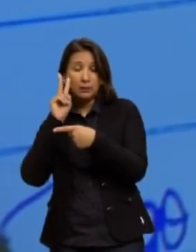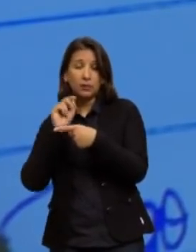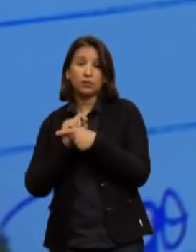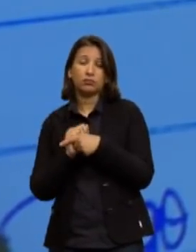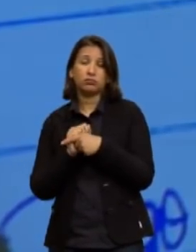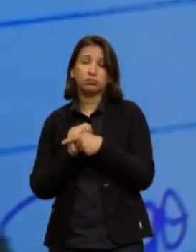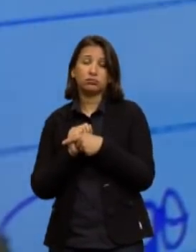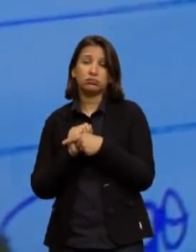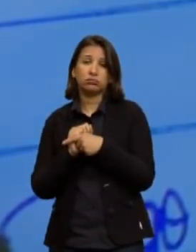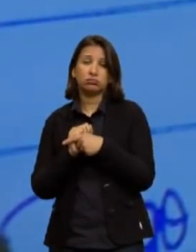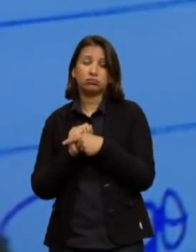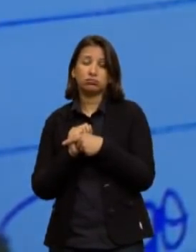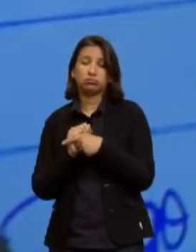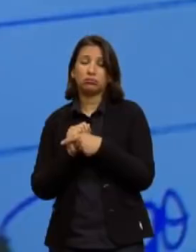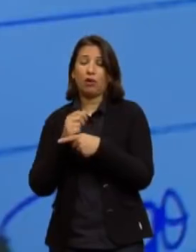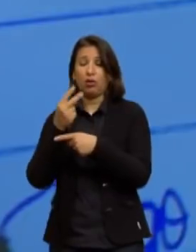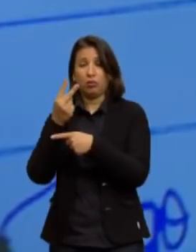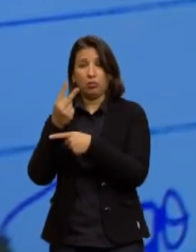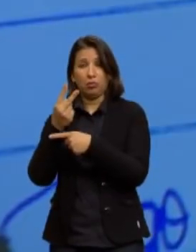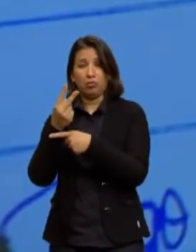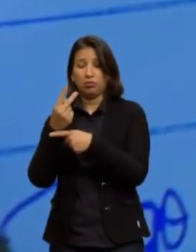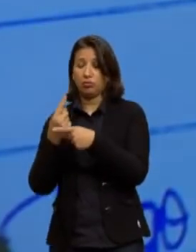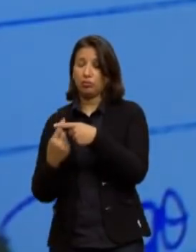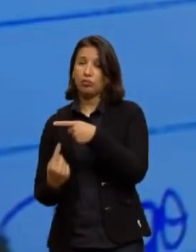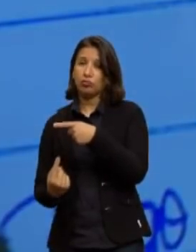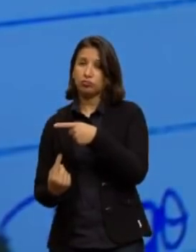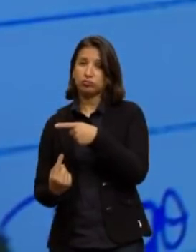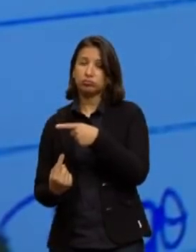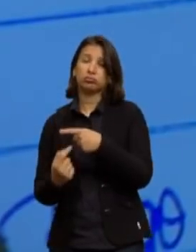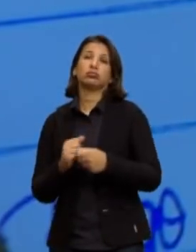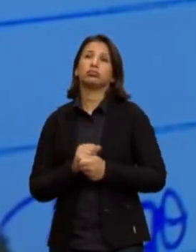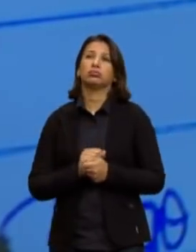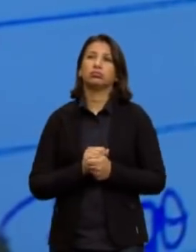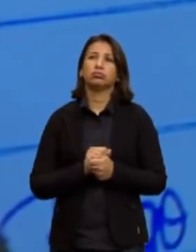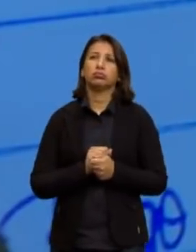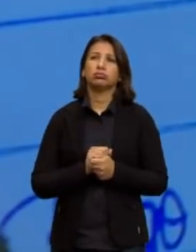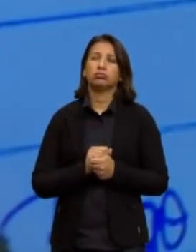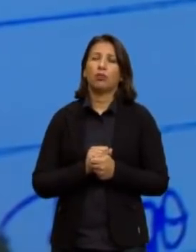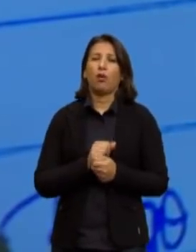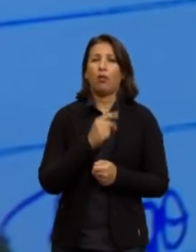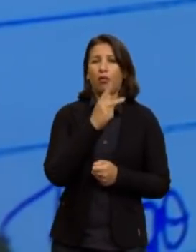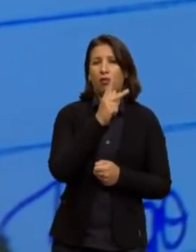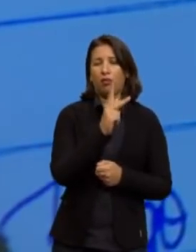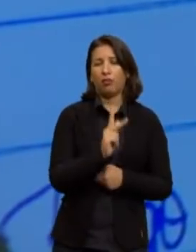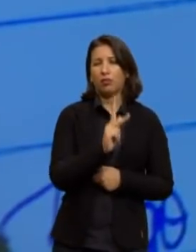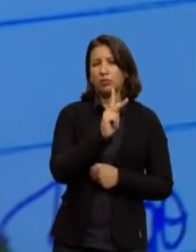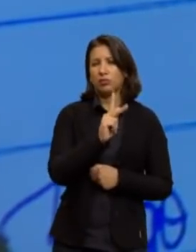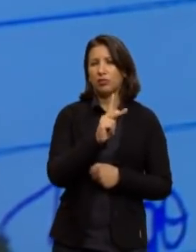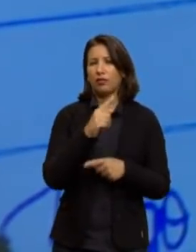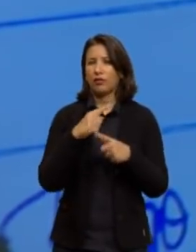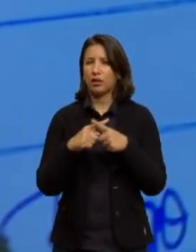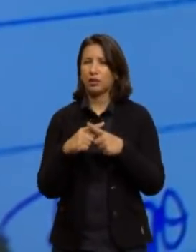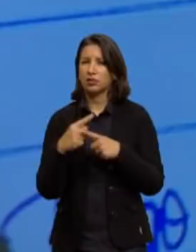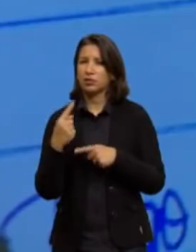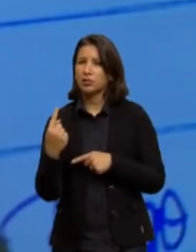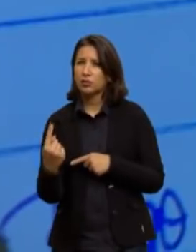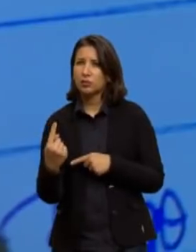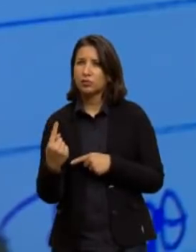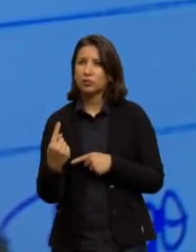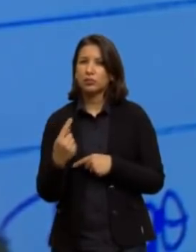uma um número que eu escrevo em forma de fração com denominador um então y vezes esse um y